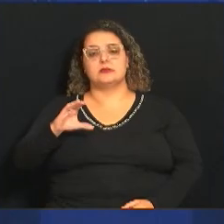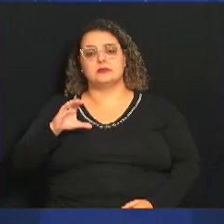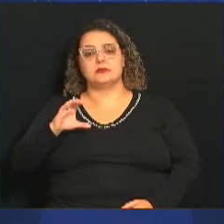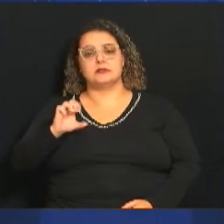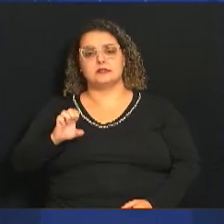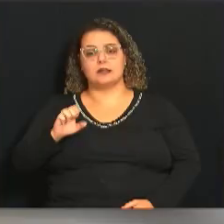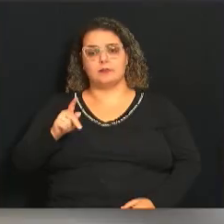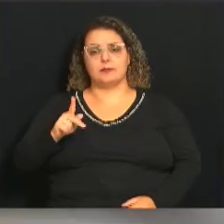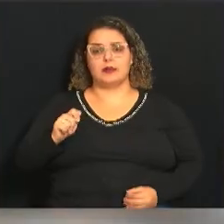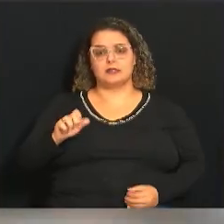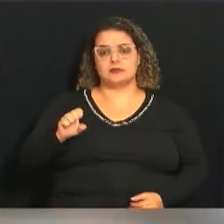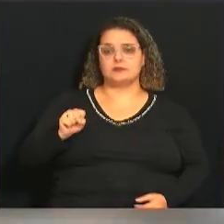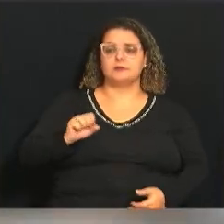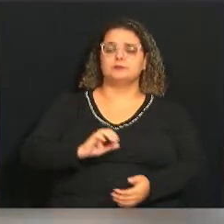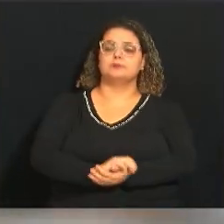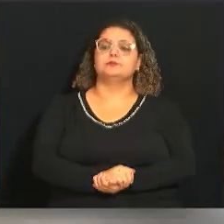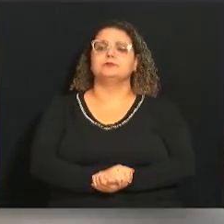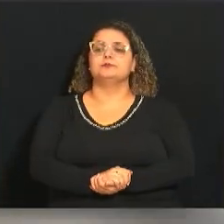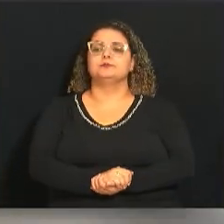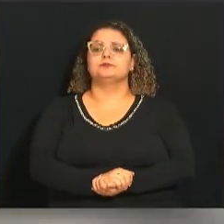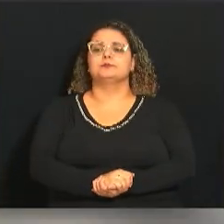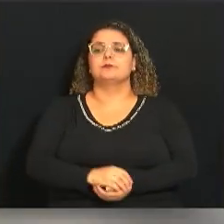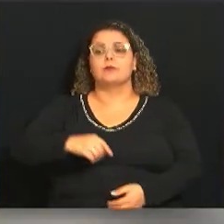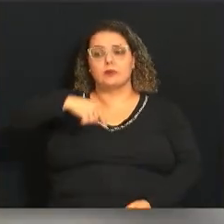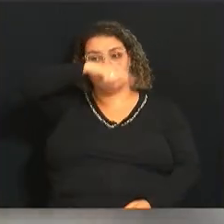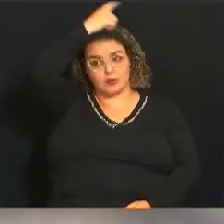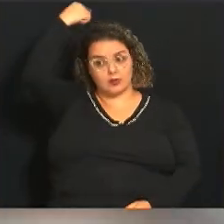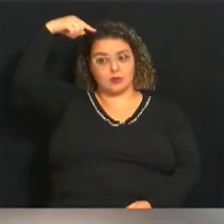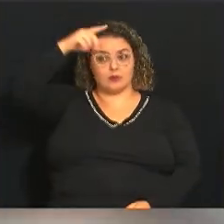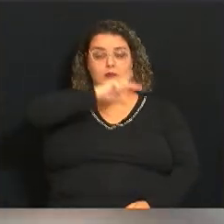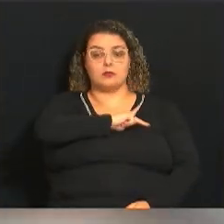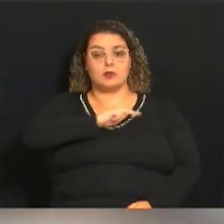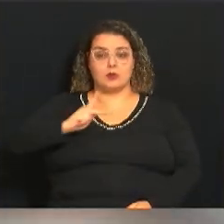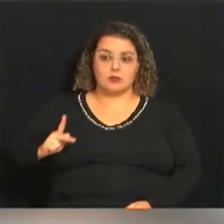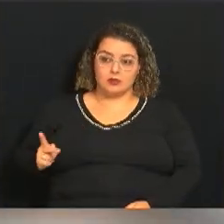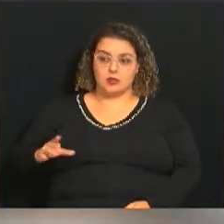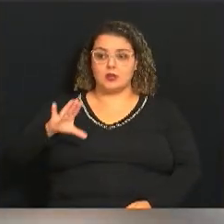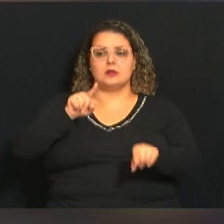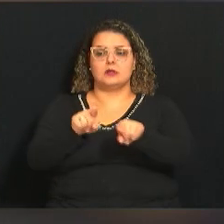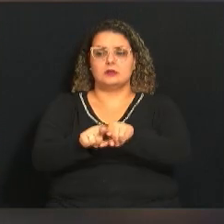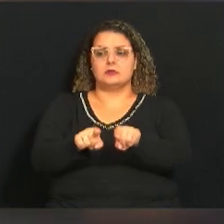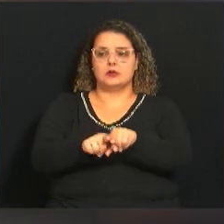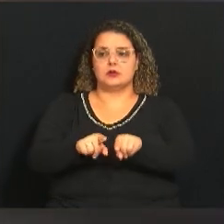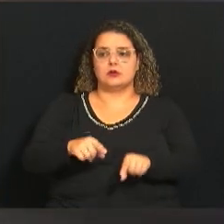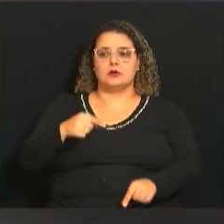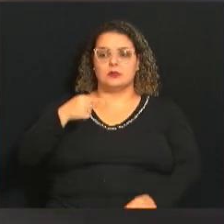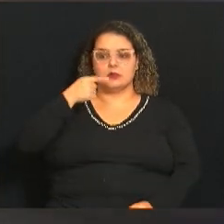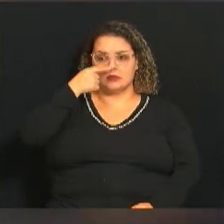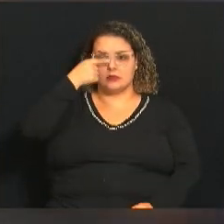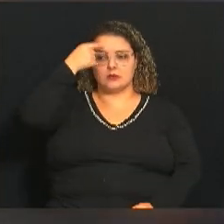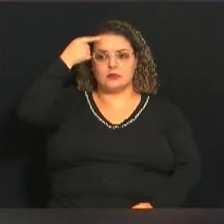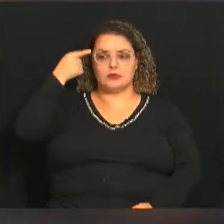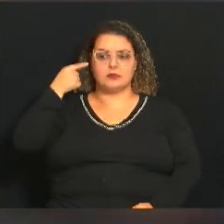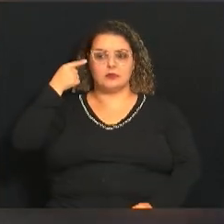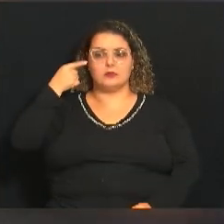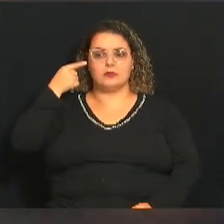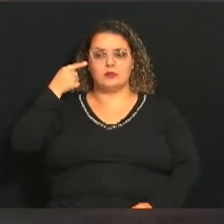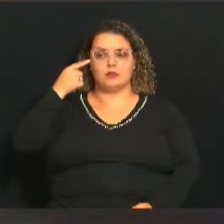projeto trata da discussão e votação do parecer exarado pelo senhor Carlinhos Camelô, favorável ao substitutivo